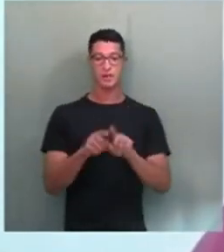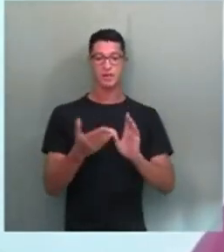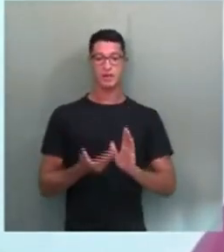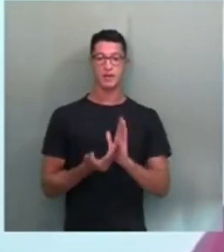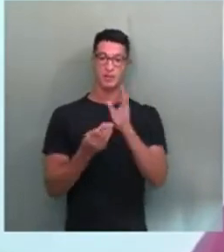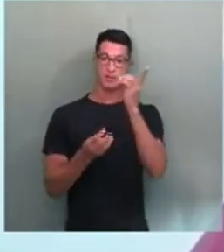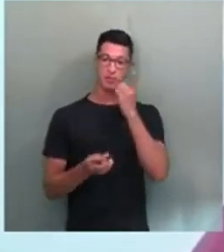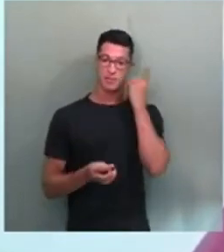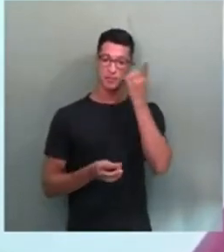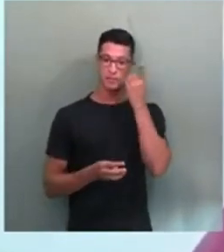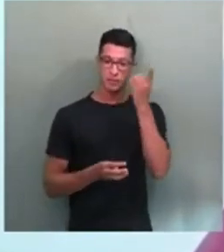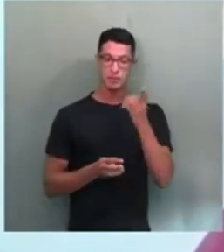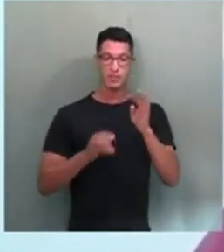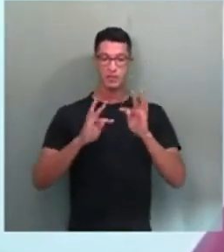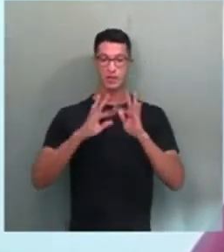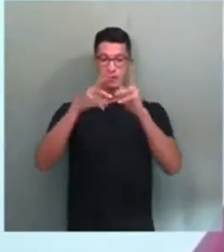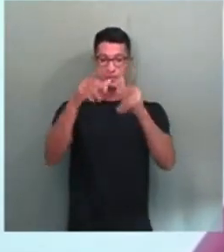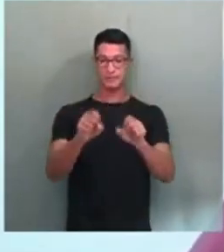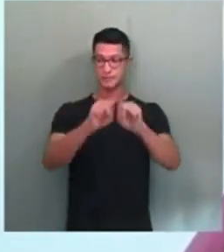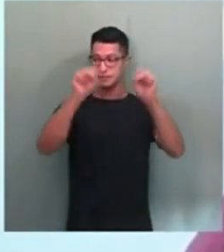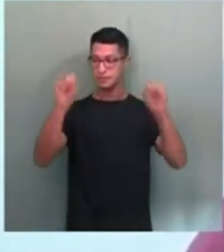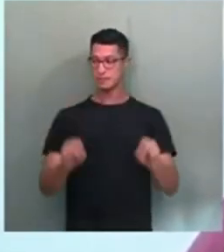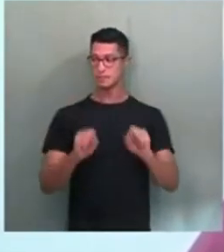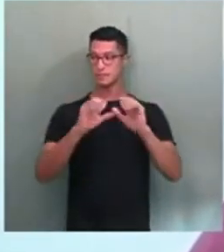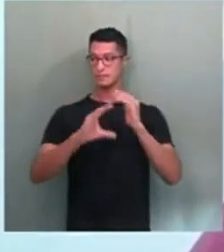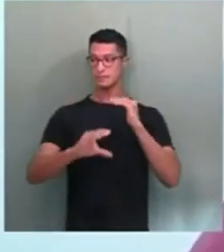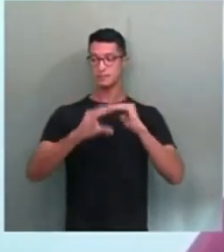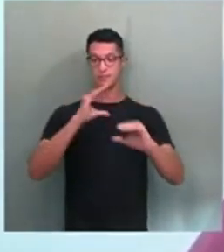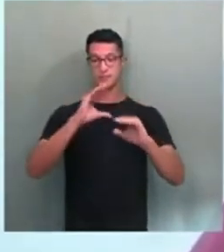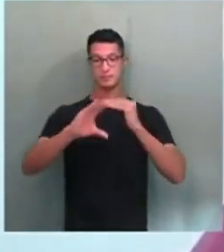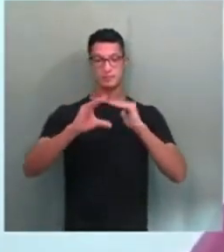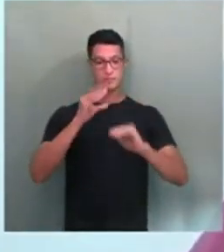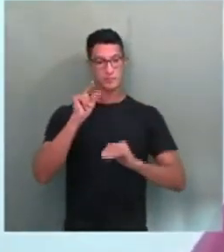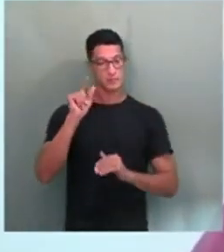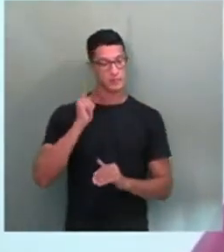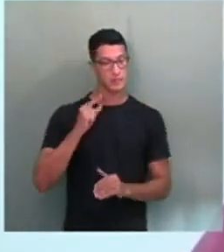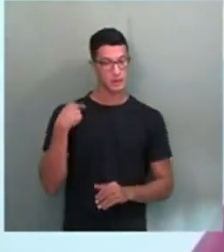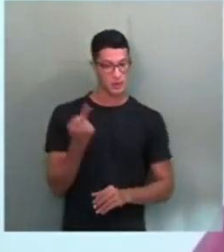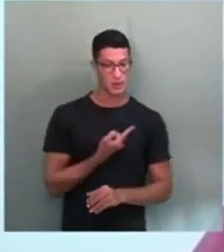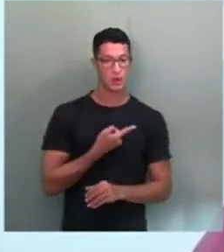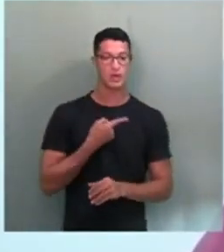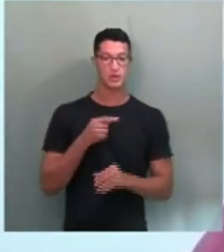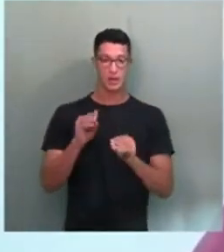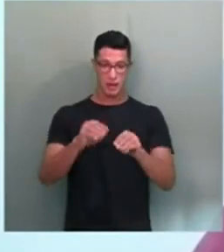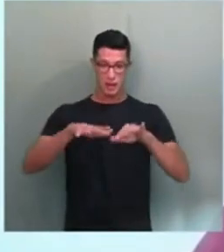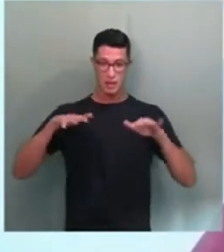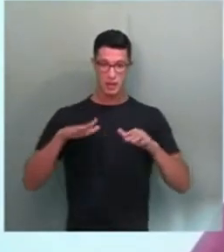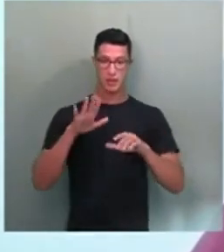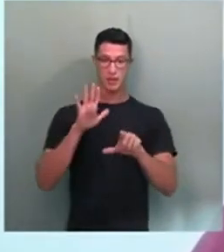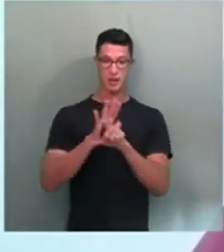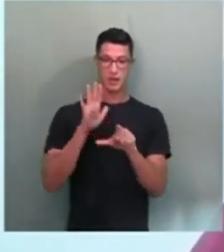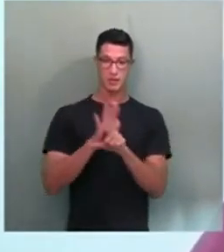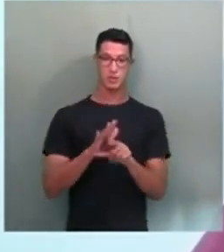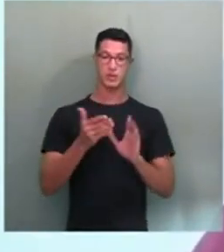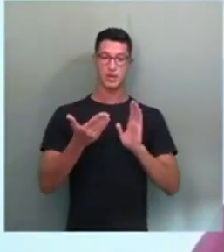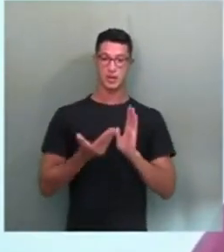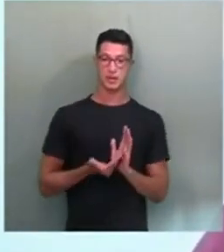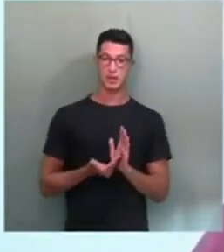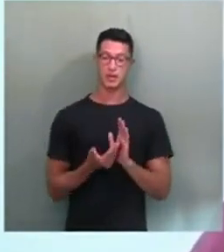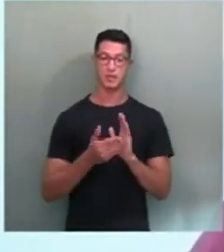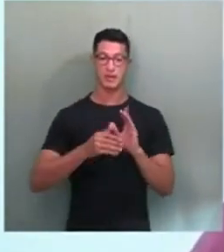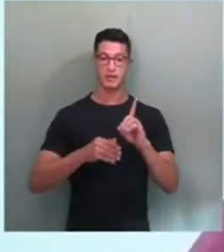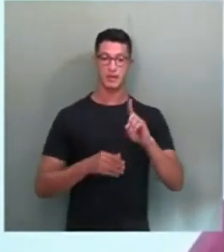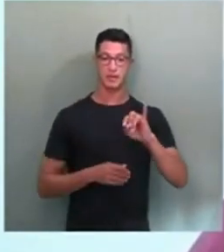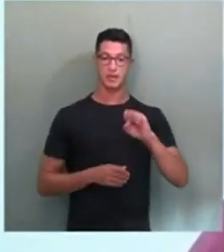dos Deputados, em todo o sistema de comunicação legislativa que estão nas assembleias legislativas, na Câmara